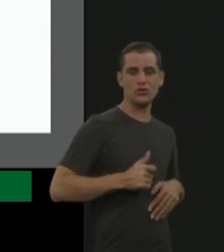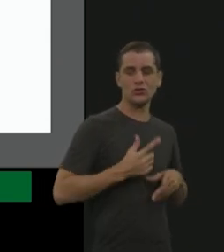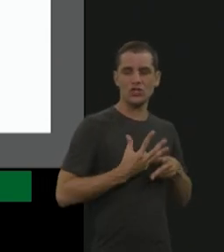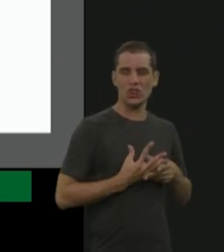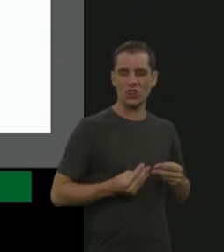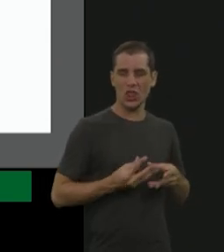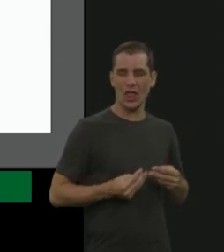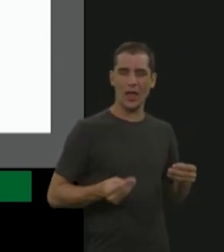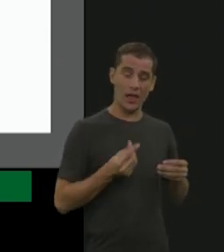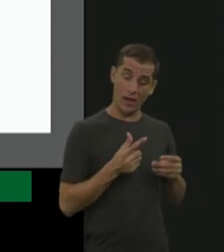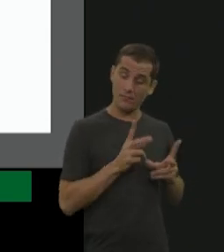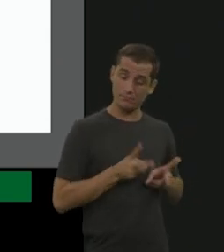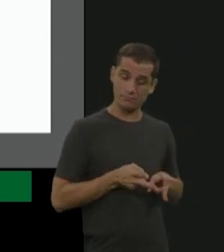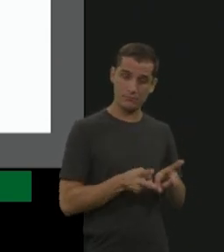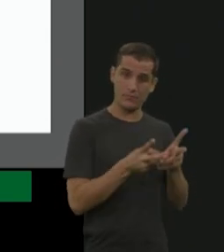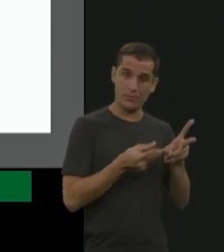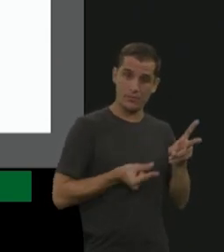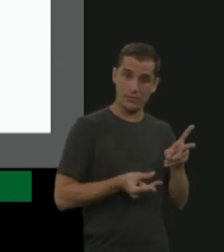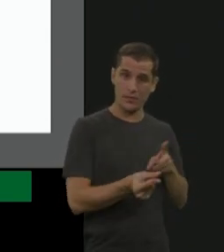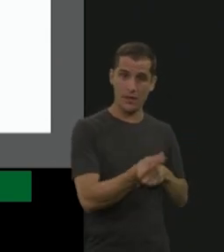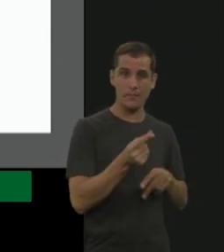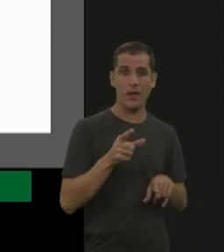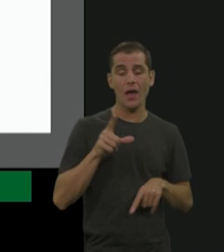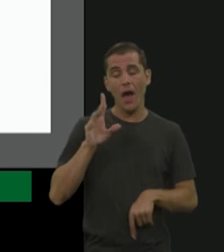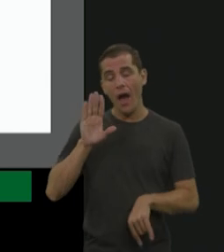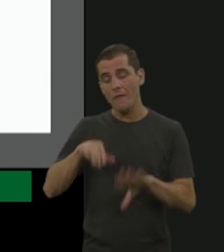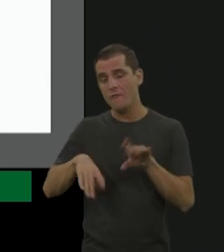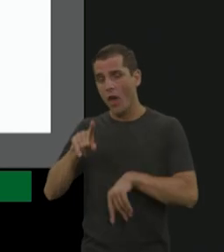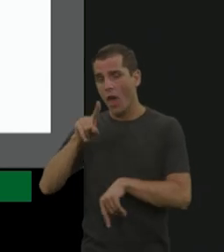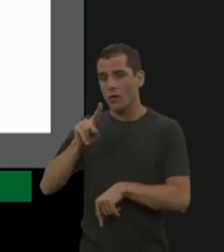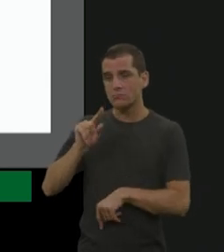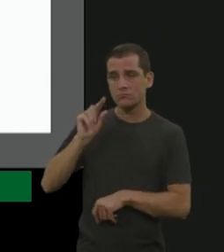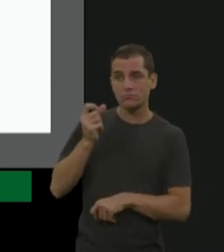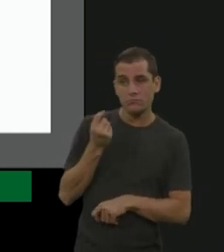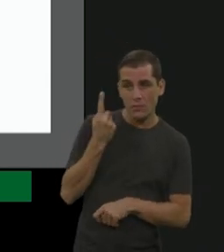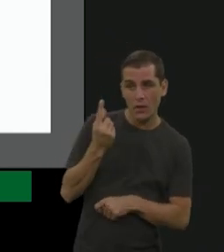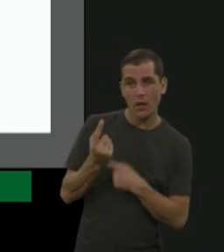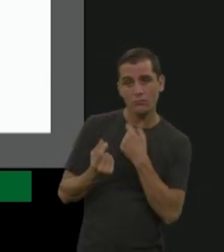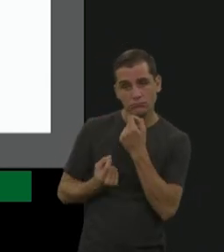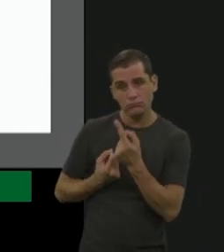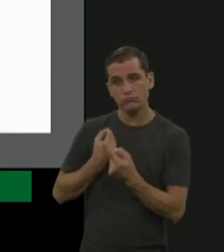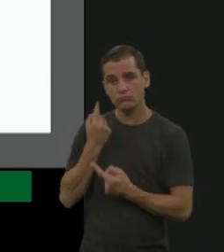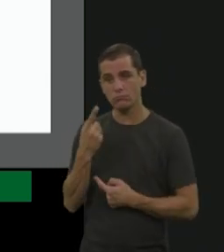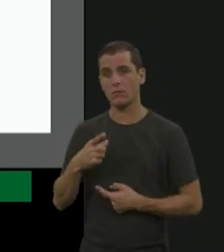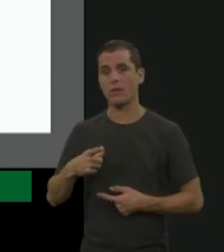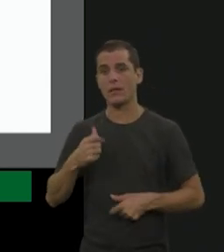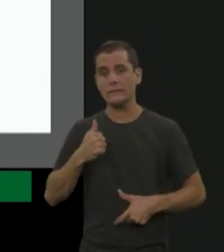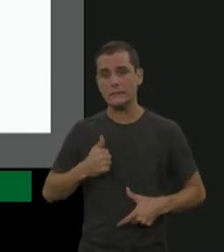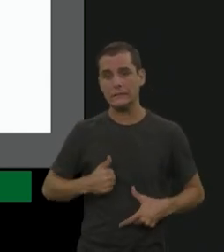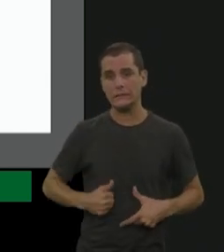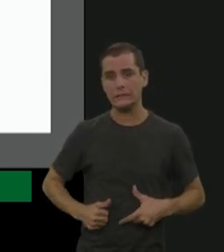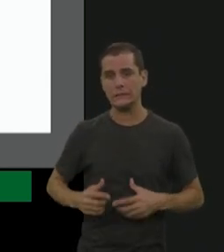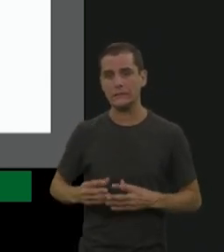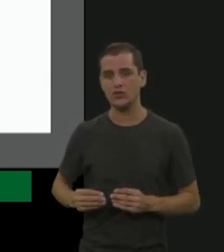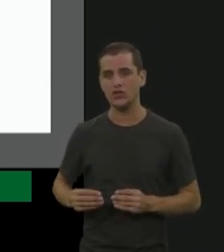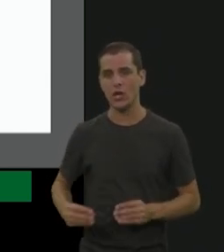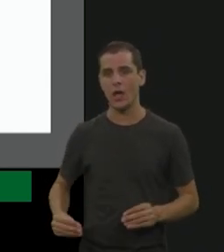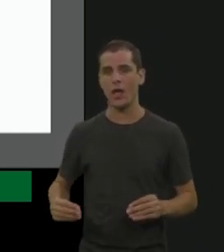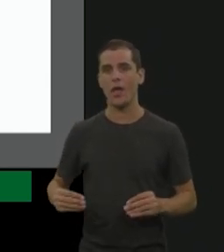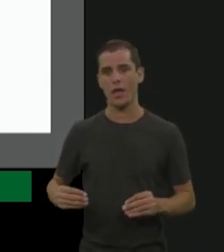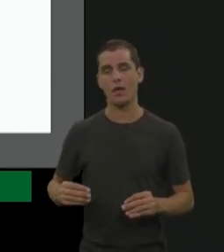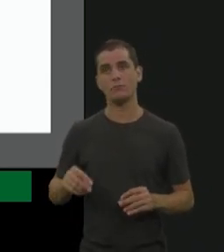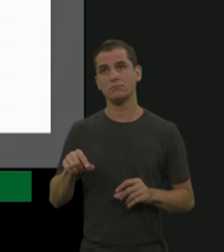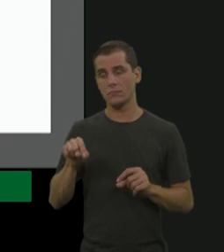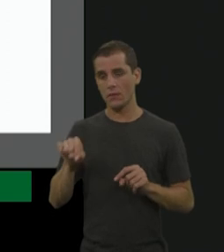má absorção. Alguns pacientes meus têm. A forma pulmonar. Então, eu vou ter ali uma fibrose pulmonar, porque o